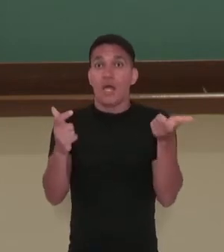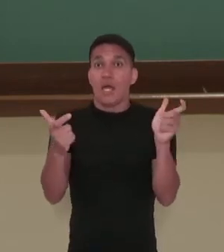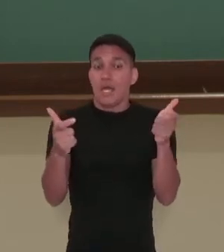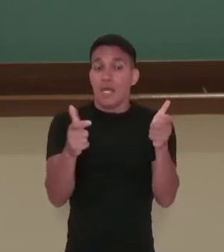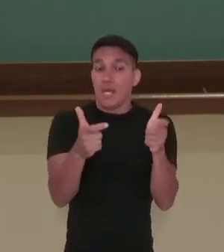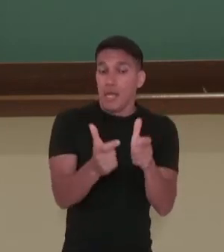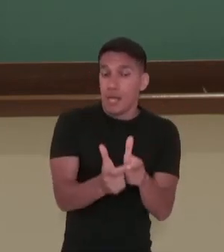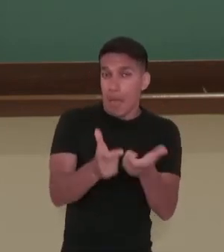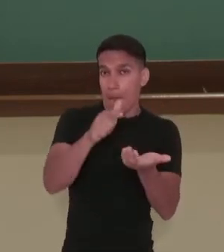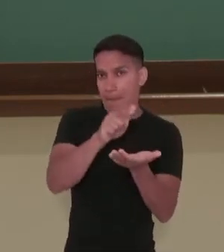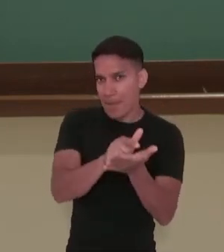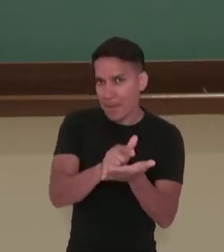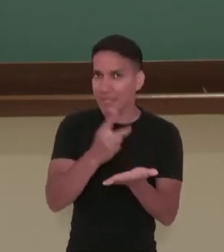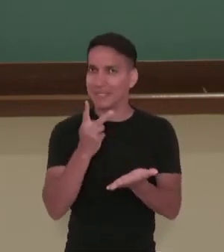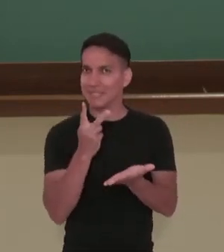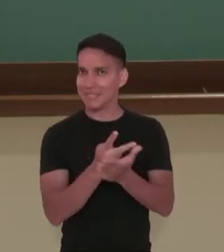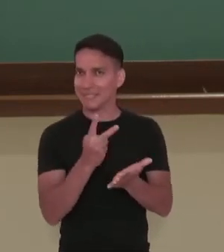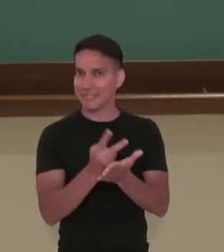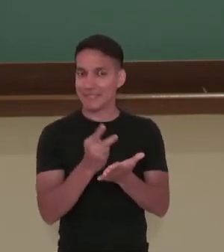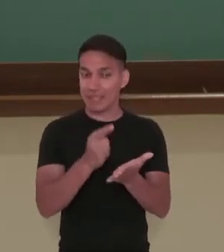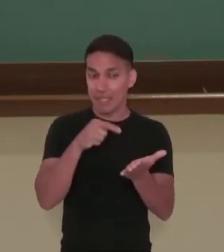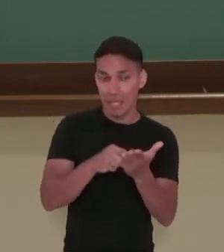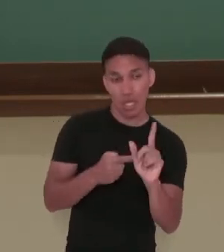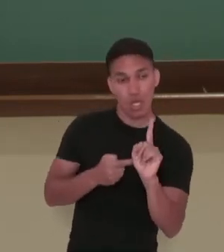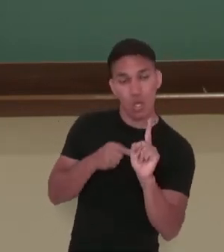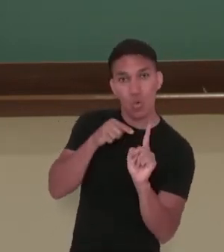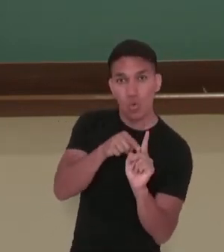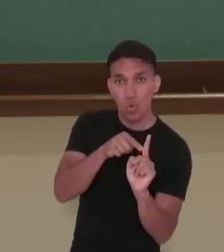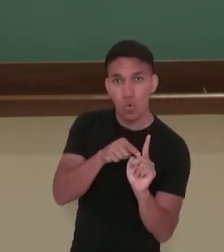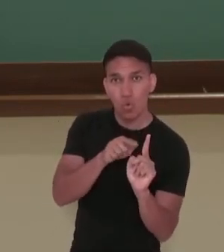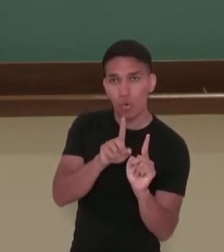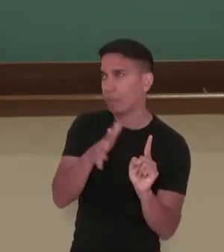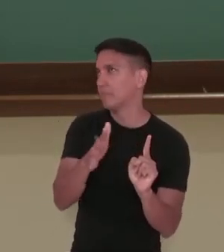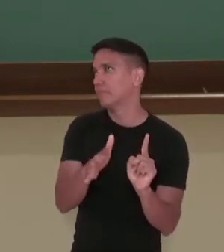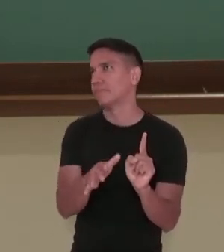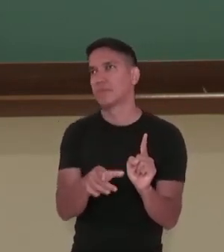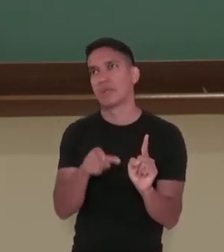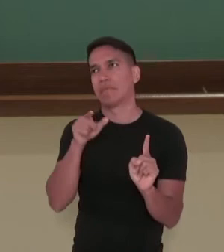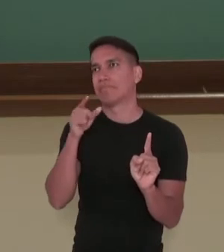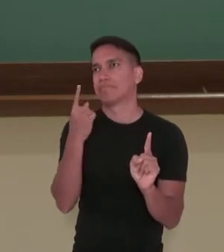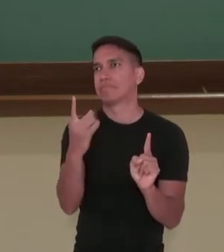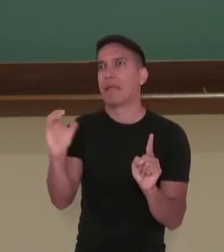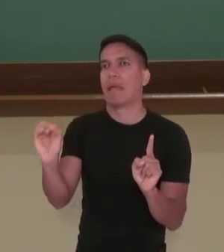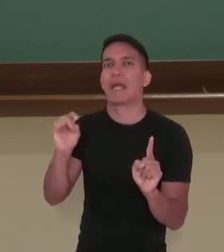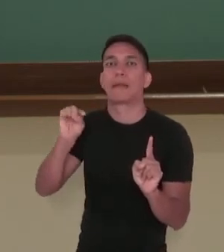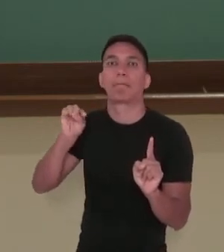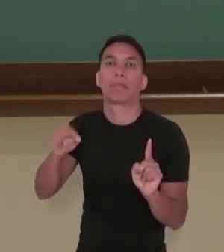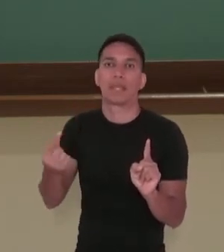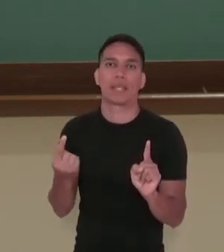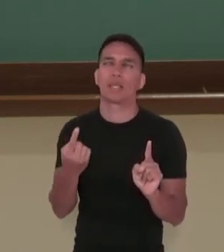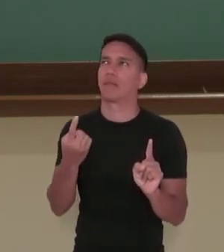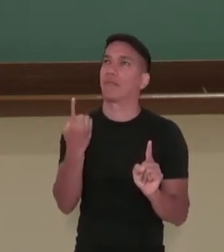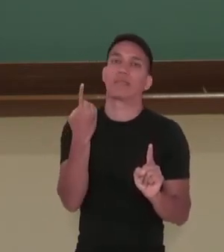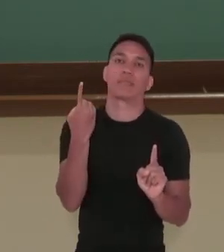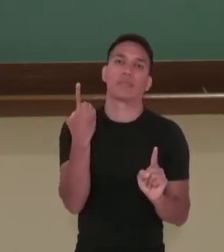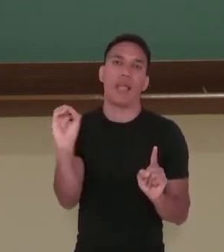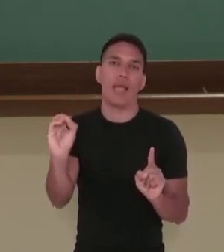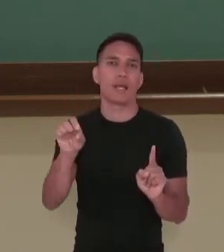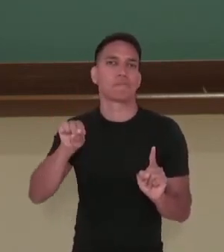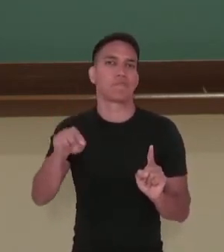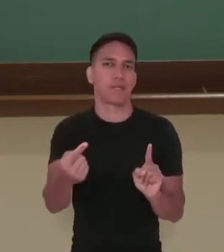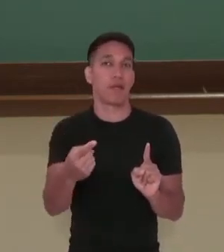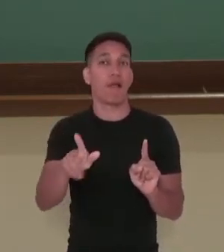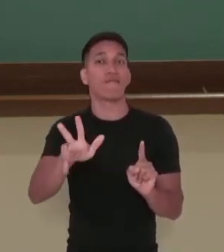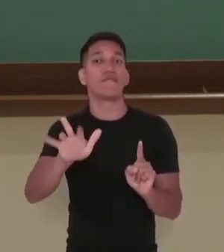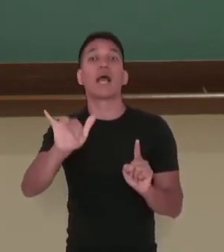reduzimos. Então sempre vai ser 1 para 100 mil, 1 para 10 mil, vai depender de quantas vezes você